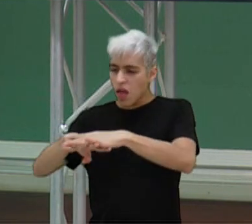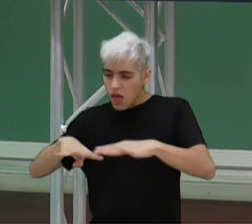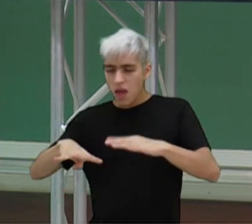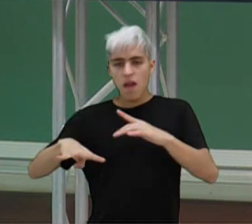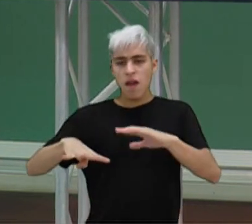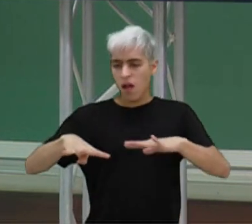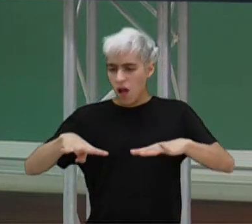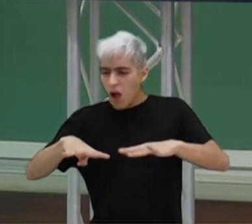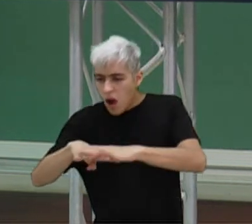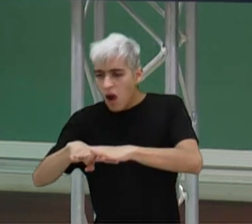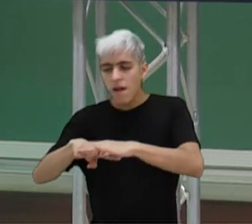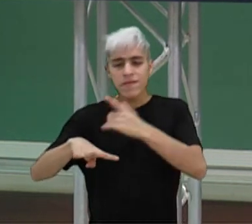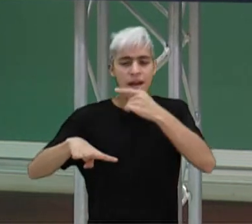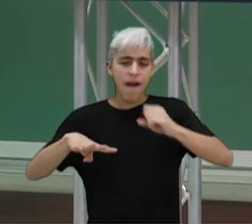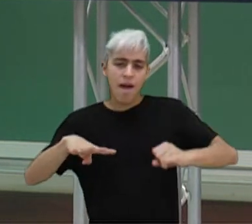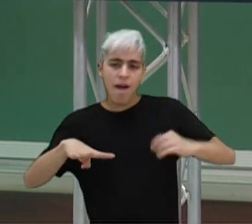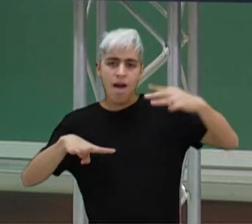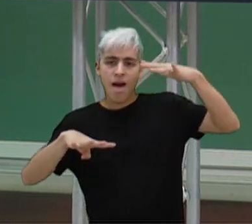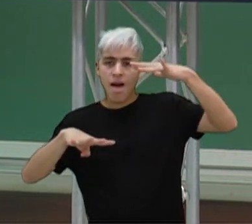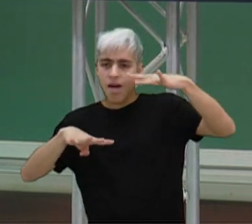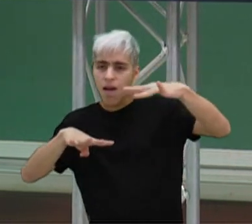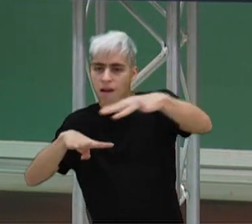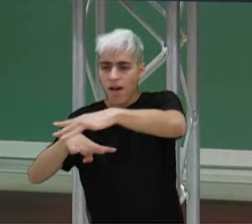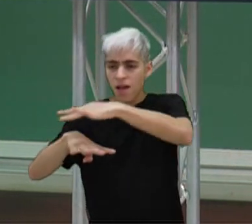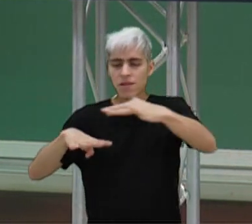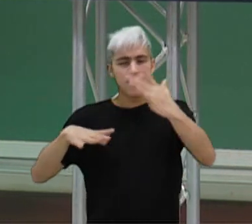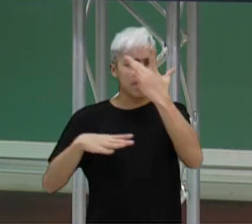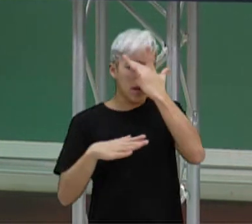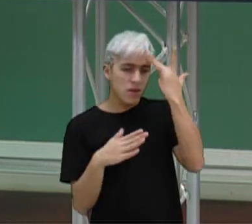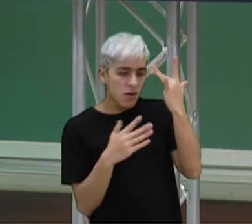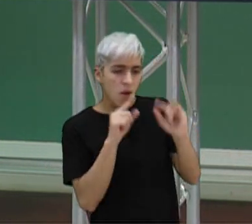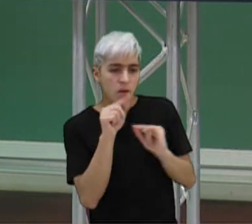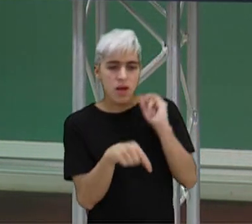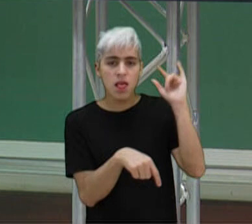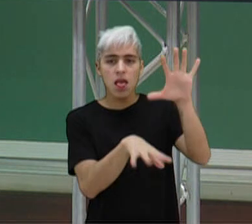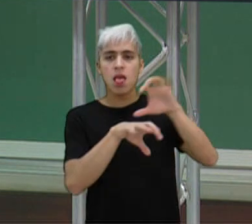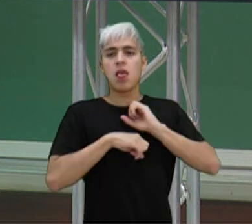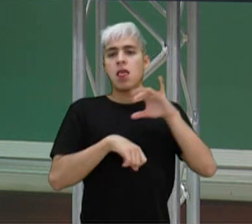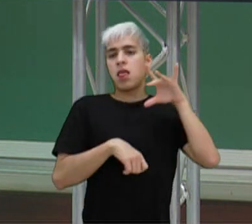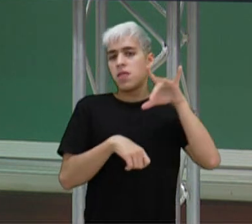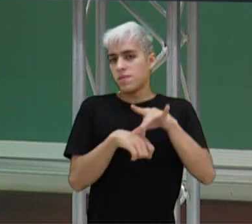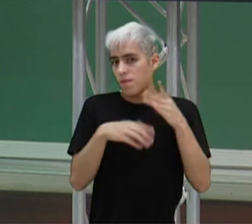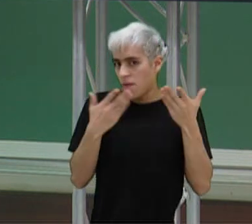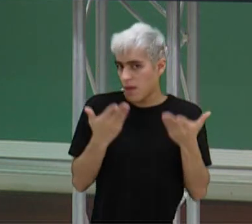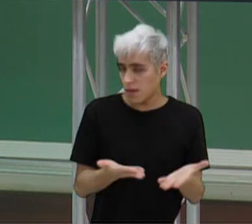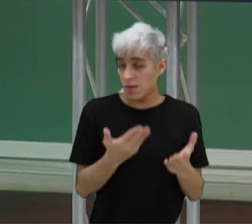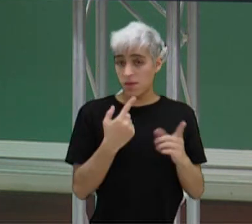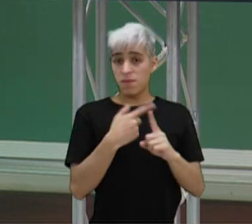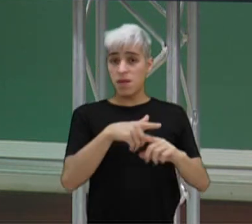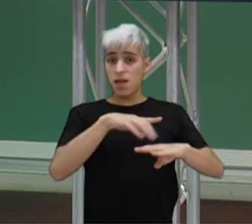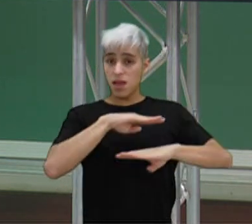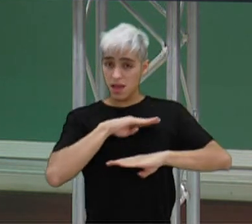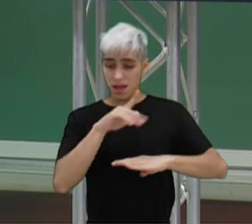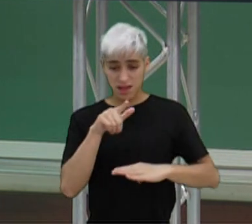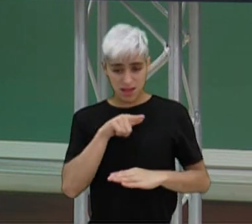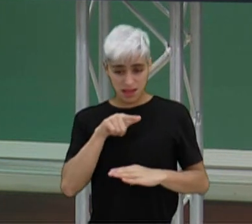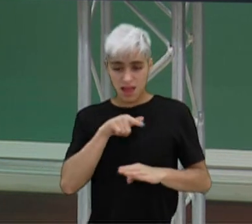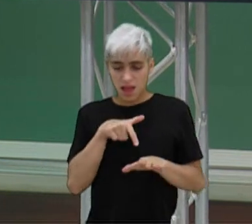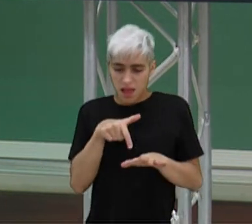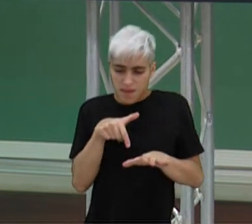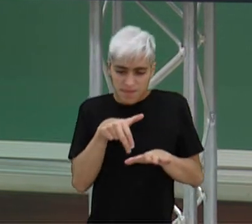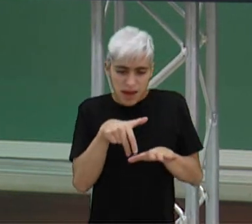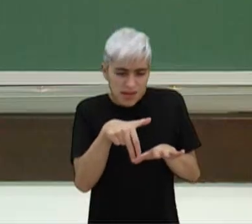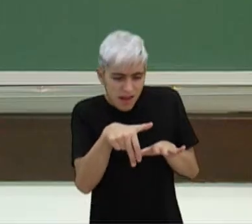acaba ficando ali na rua e aí muitas pessoas acabam ficando doentes nessa situação porque estão passando por aquela